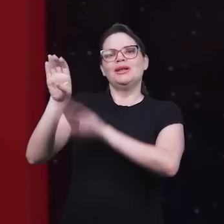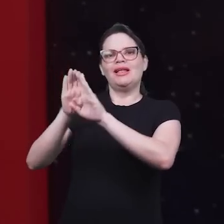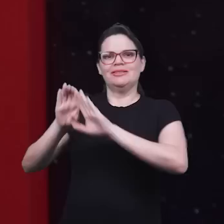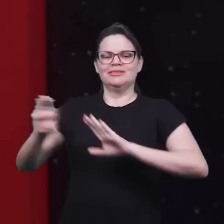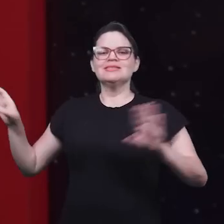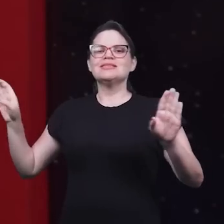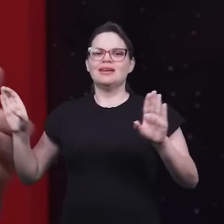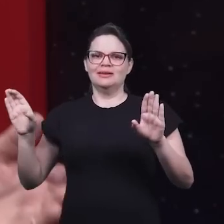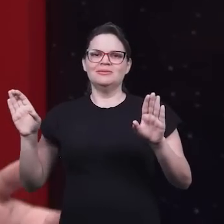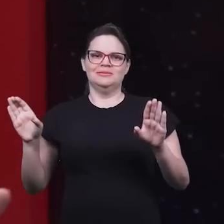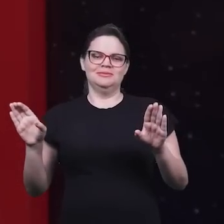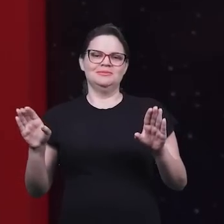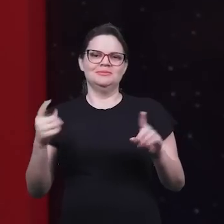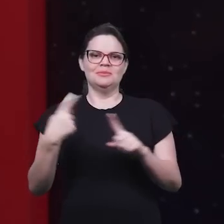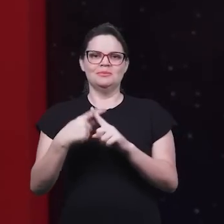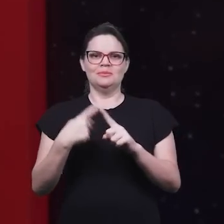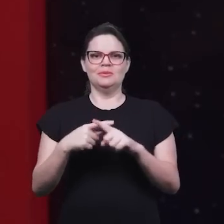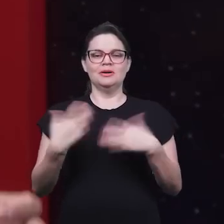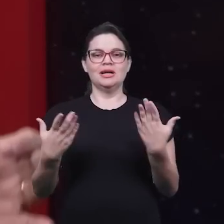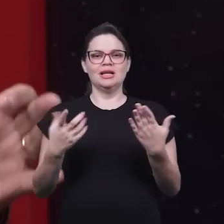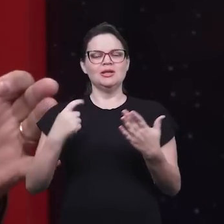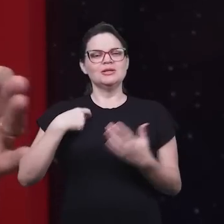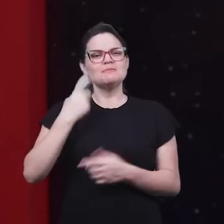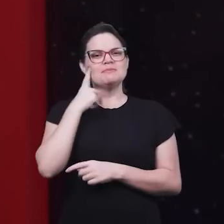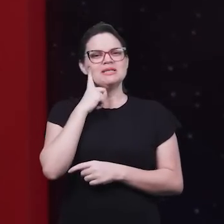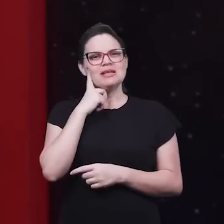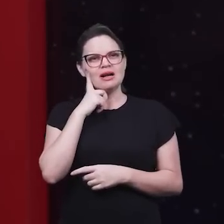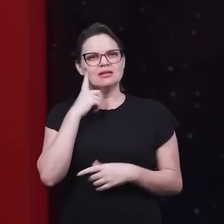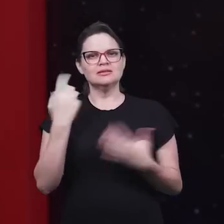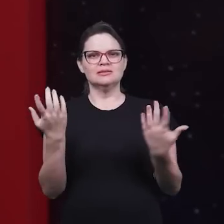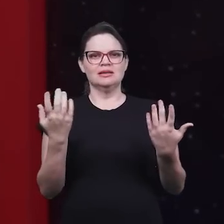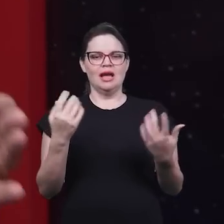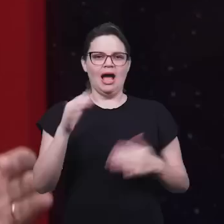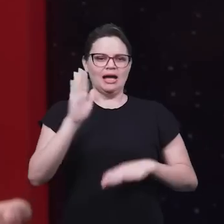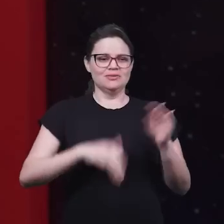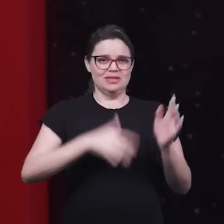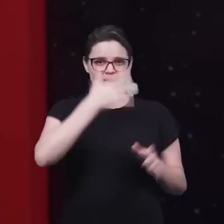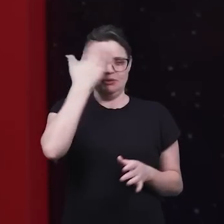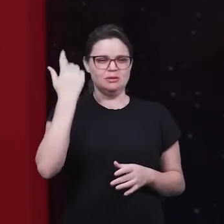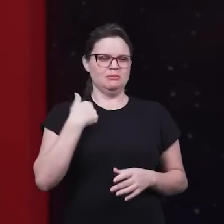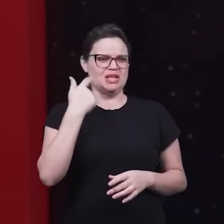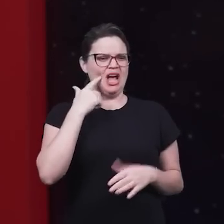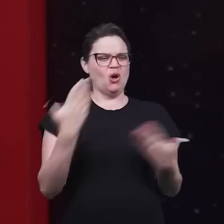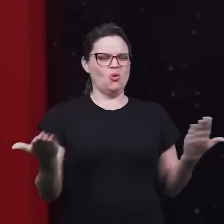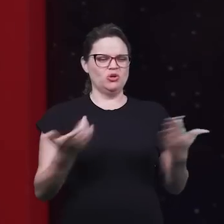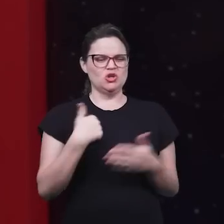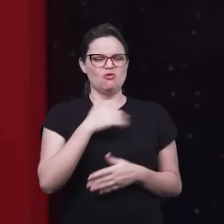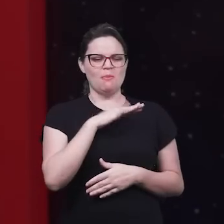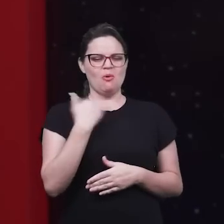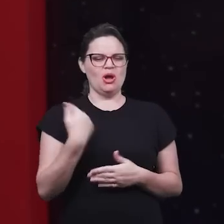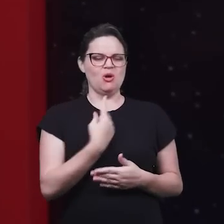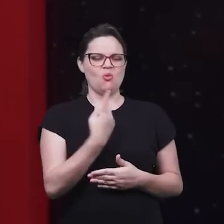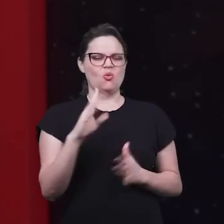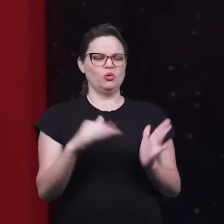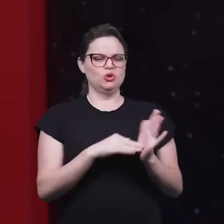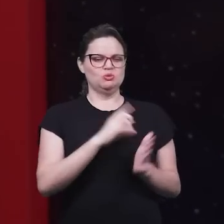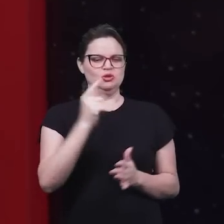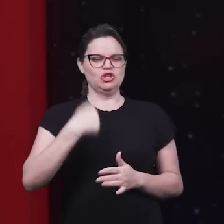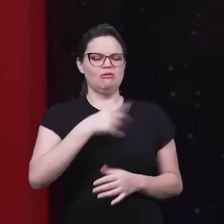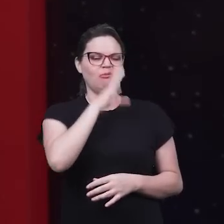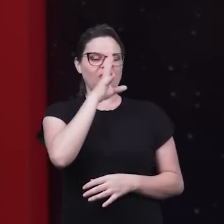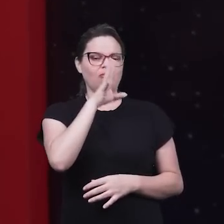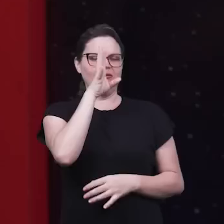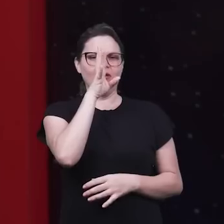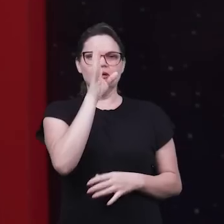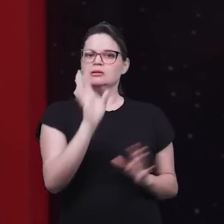dia. Muitas pessoas pensam assim, no sentido de fazer coisas inconsequentes. A igreja, o